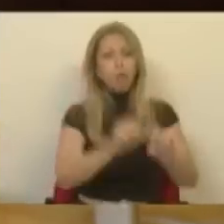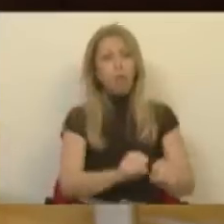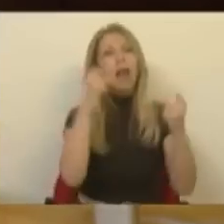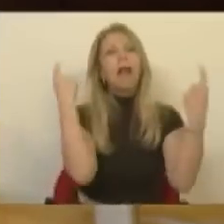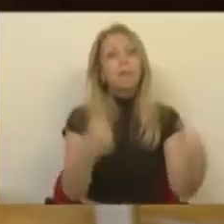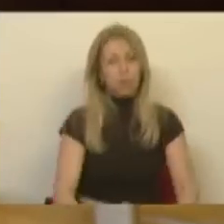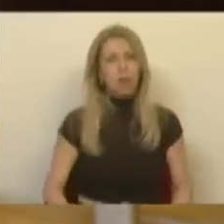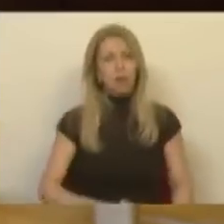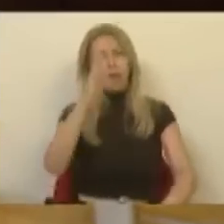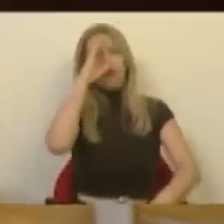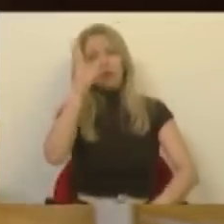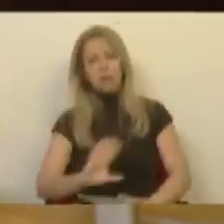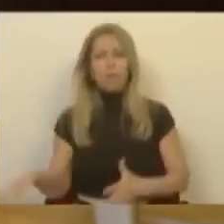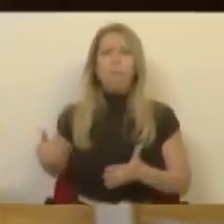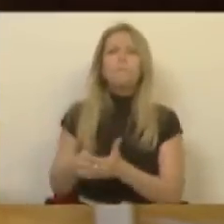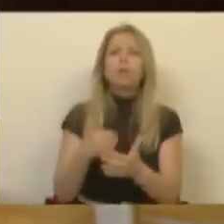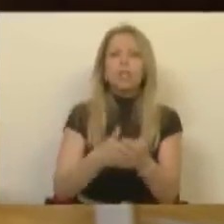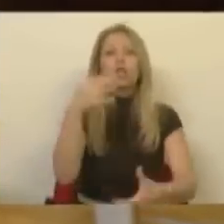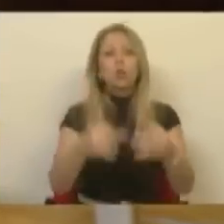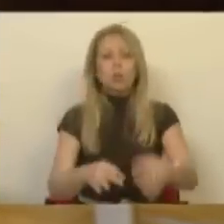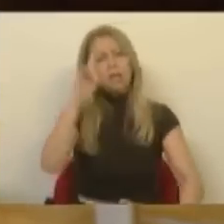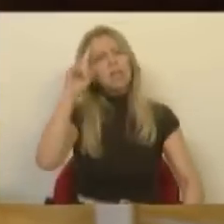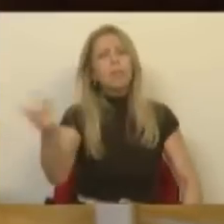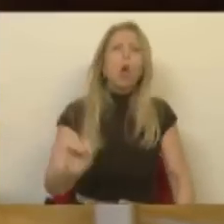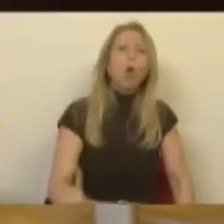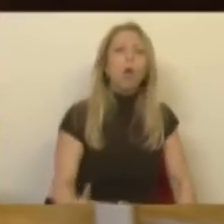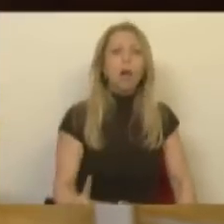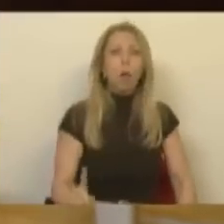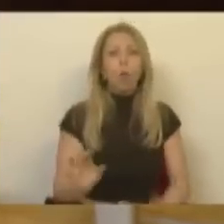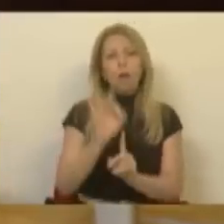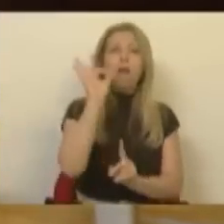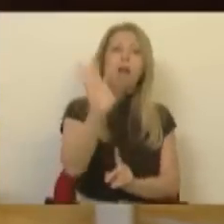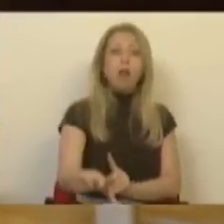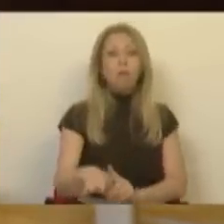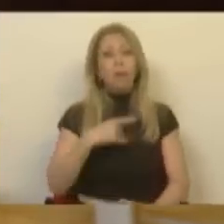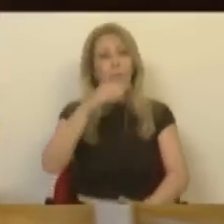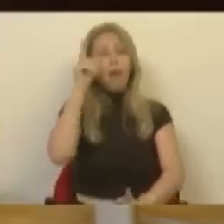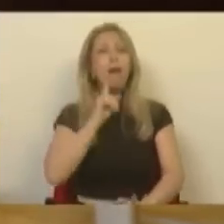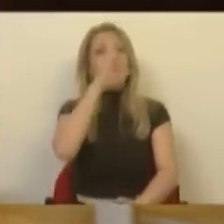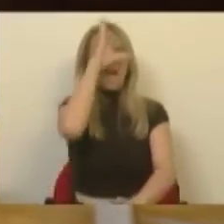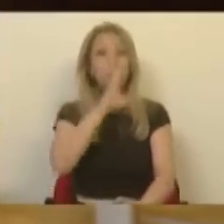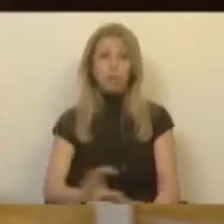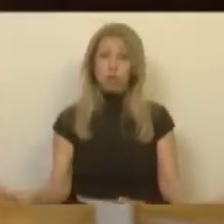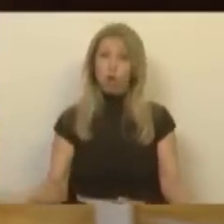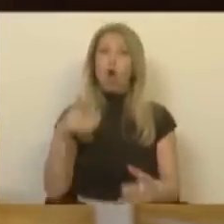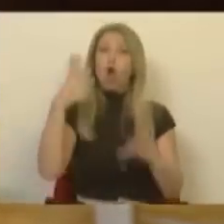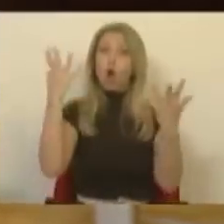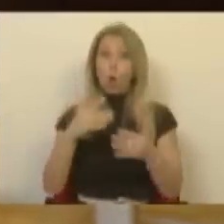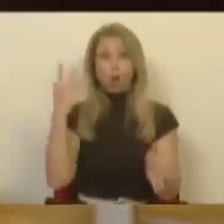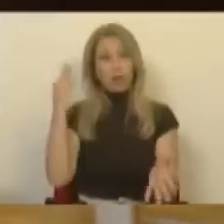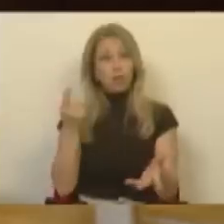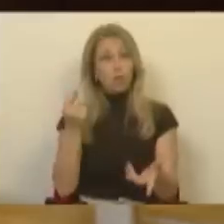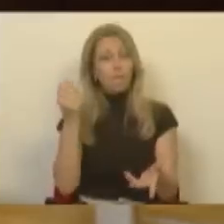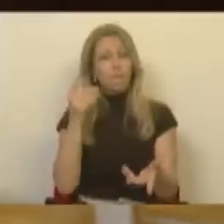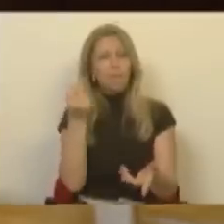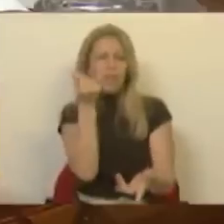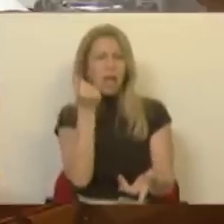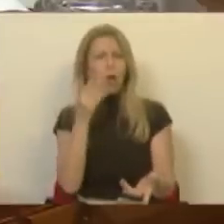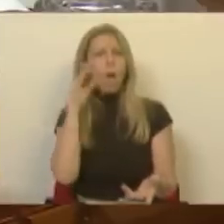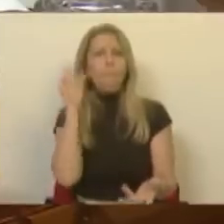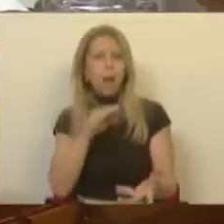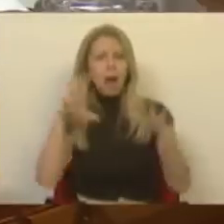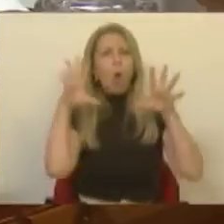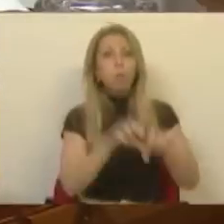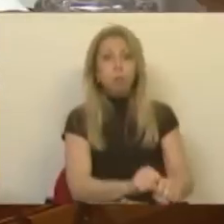que sabia de processos judiciais ou não sabia Vou salvar esta nota administra não há contas arrastadas 100 processos judiciais e portanto vamos lá ver se nos entender